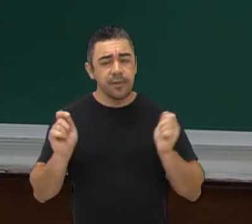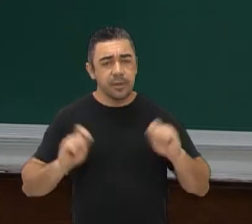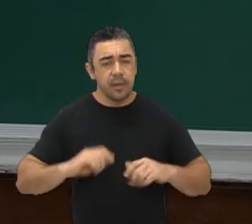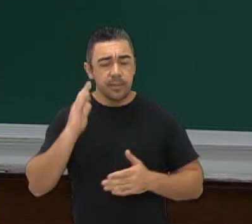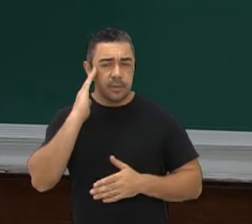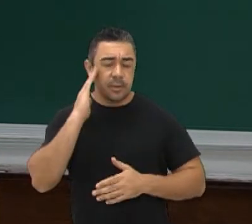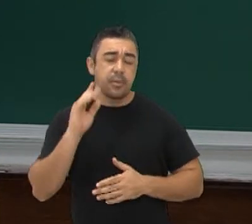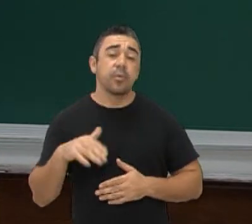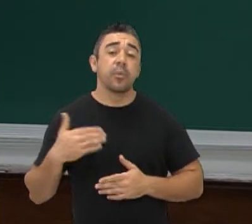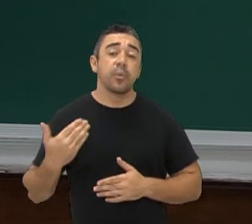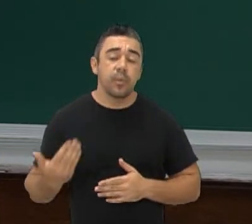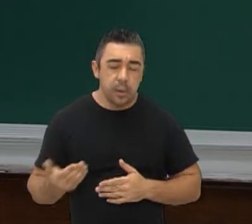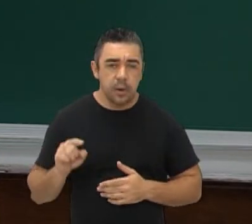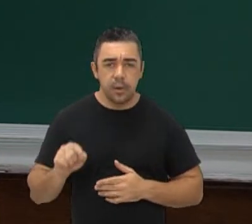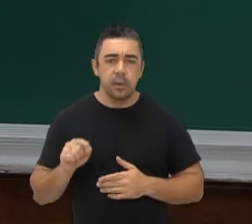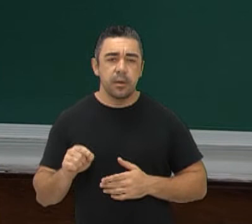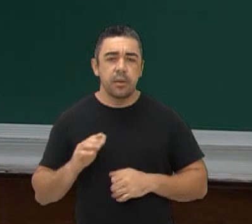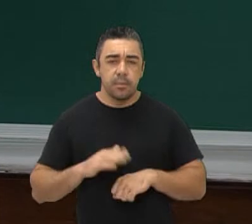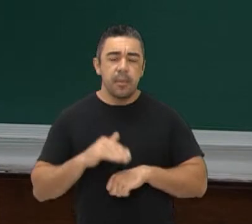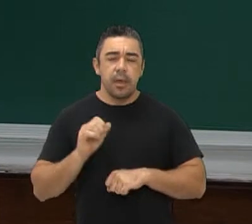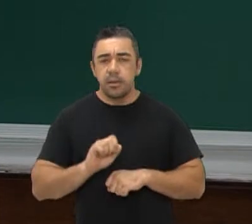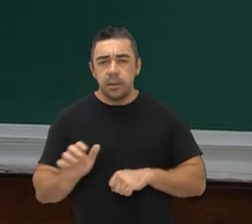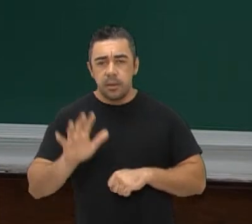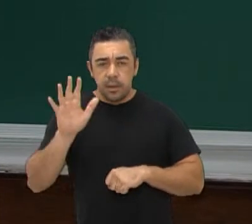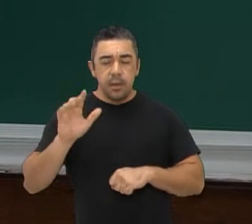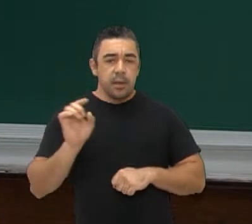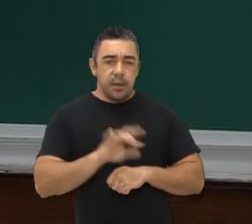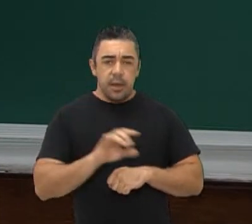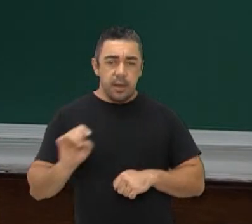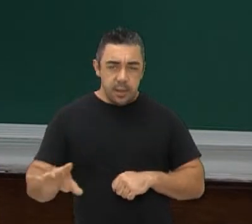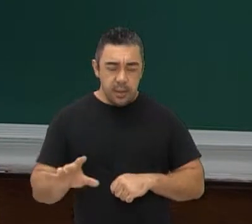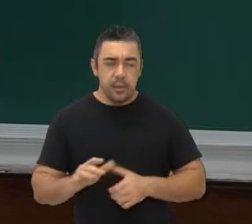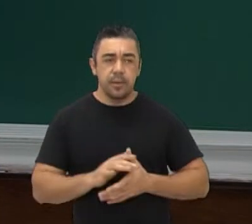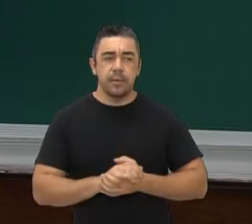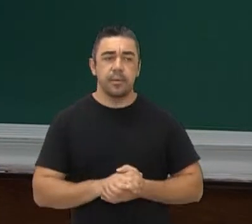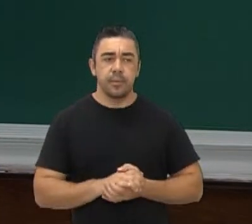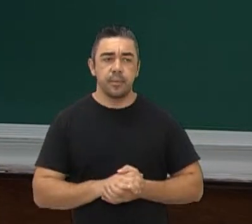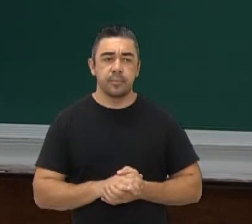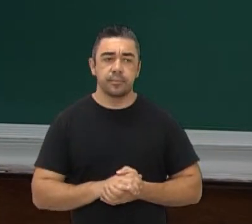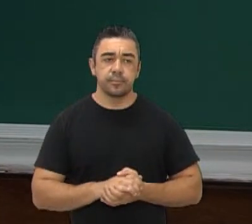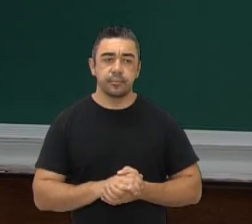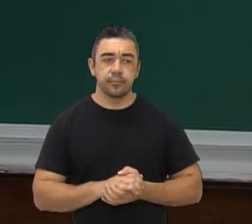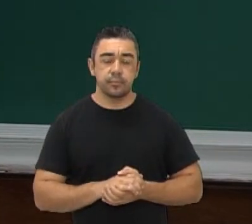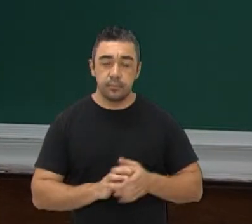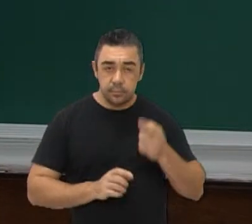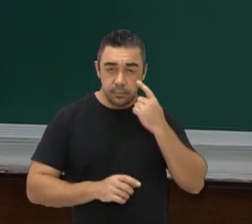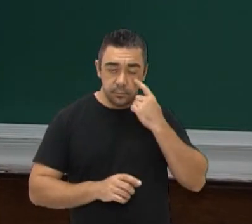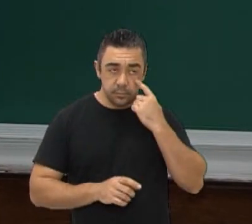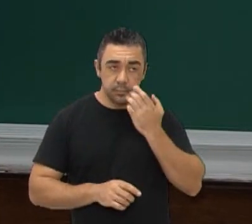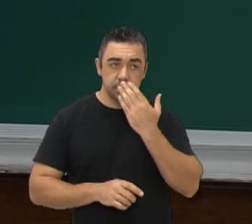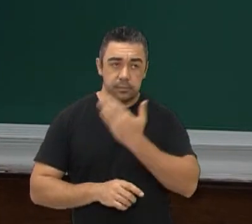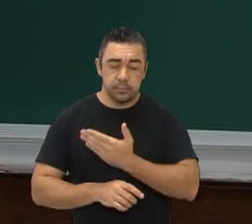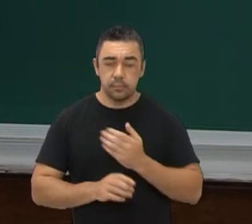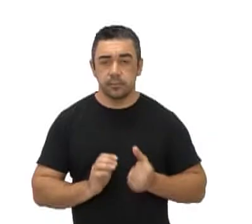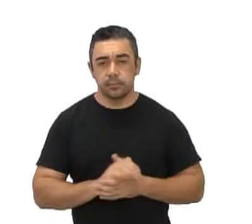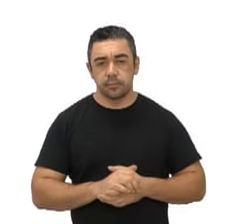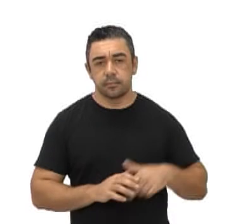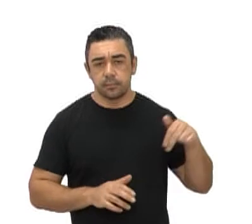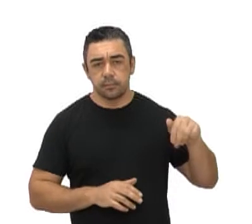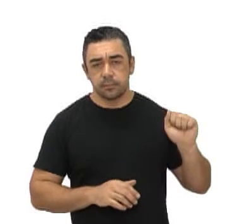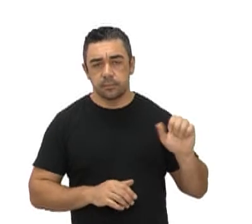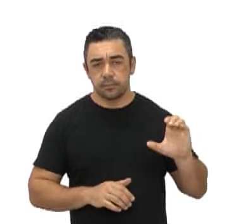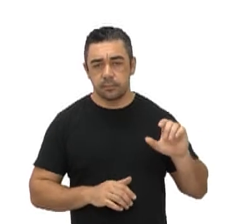saber qual deles que vai ser liberado em cada um dos polos. Então, vamos ver a situação aqui, ó. A gente tem